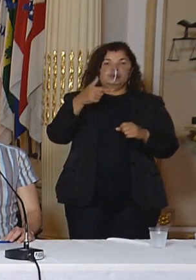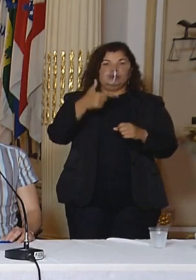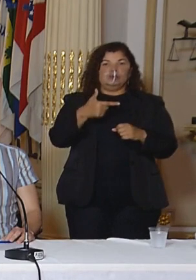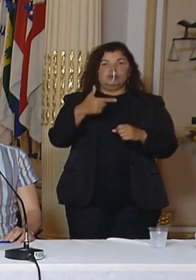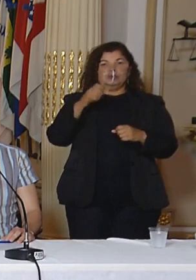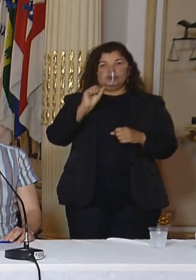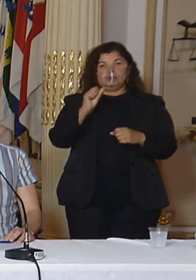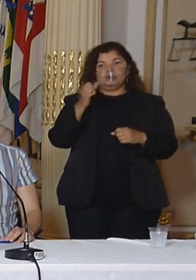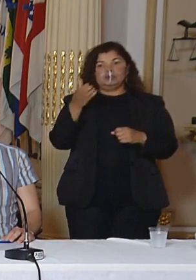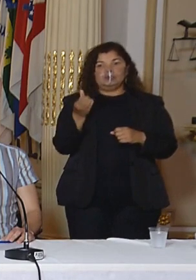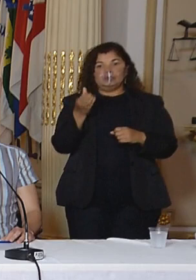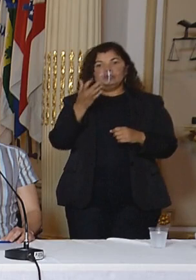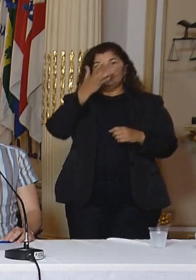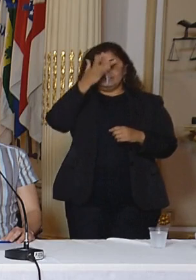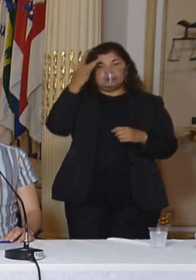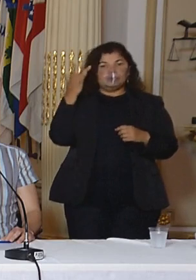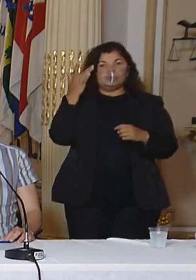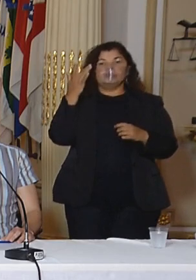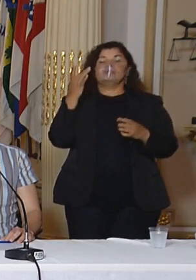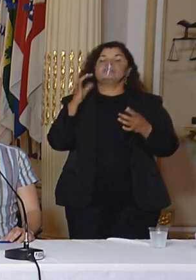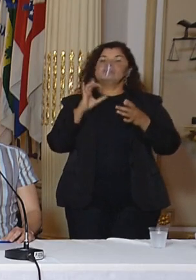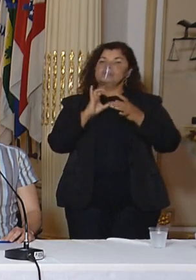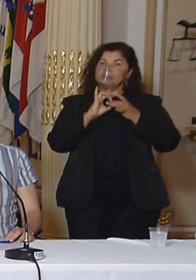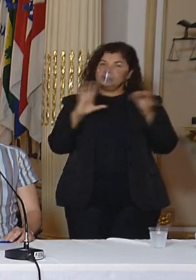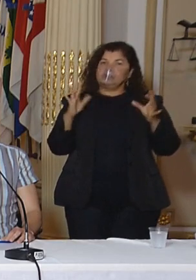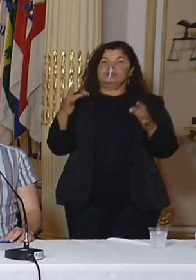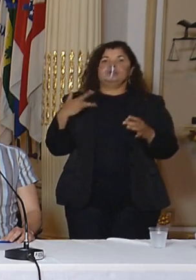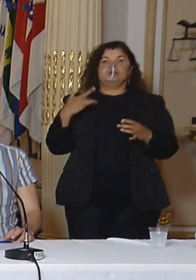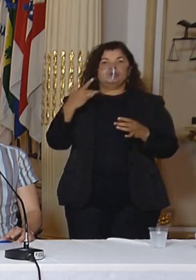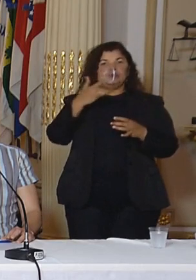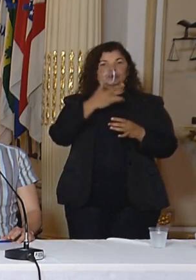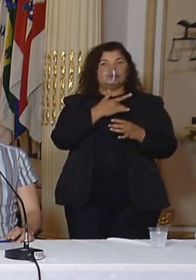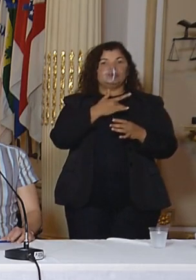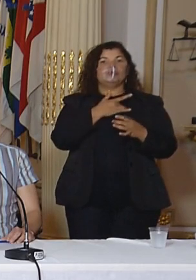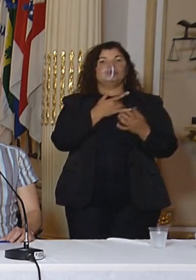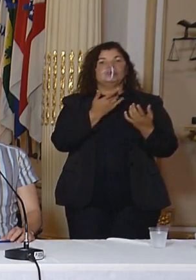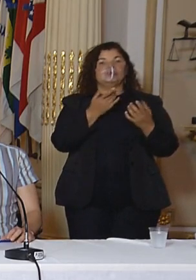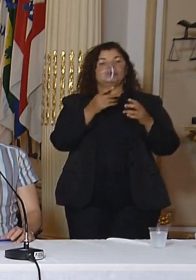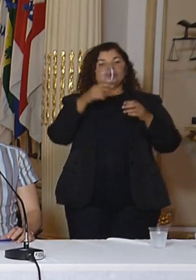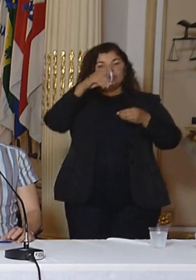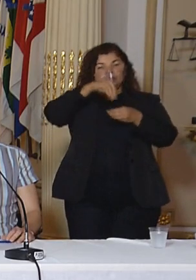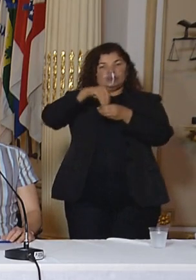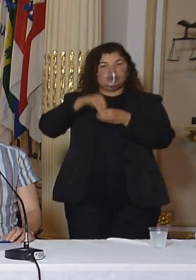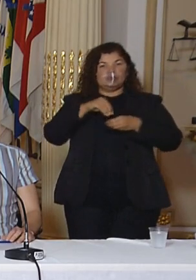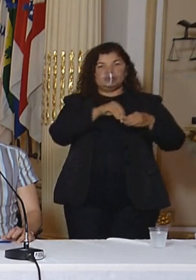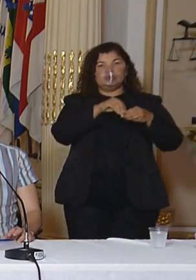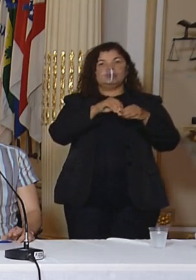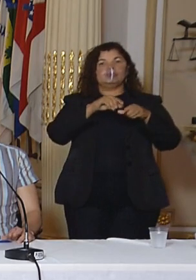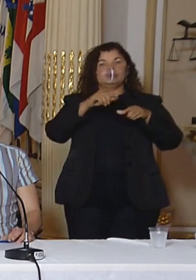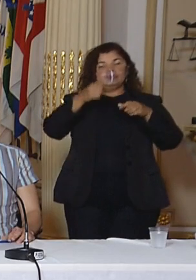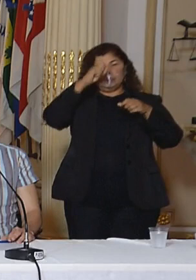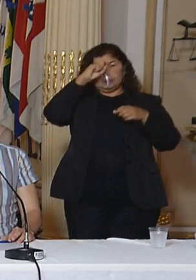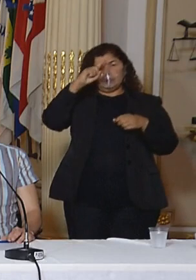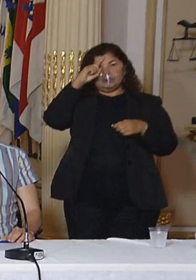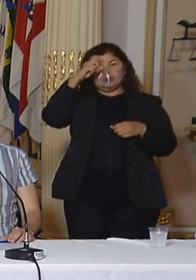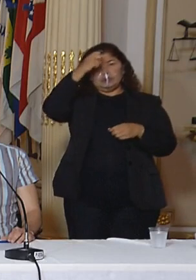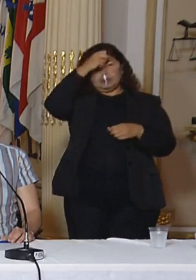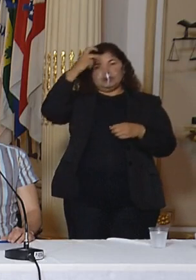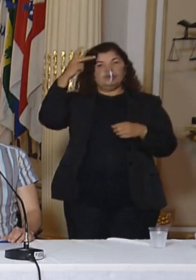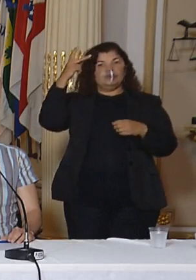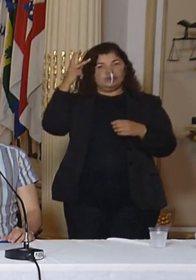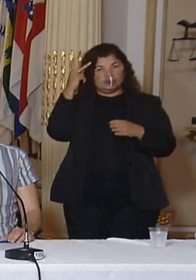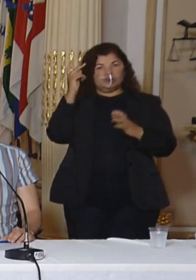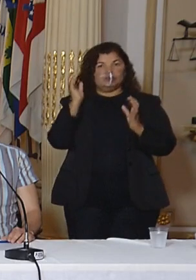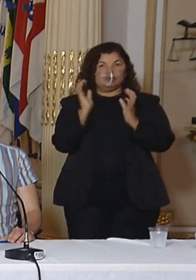1.286 altas de pessoas que estiveram nos serviços da Prefeitura, e aqui eu estou falando apenas do recorte dos serviços que